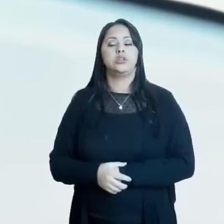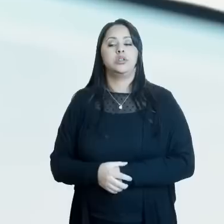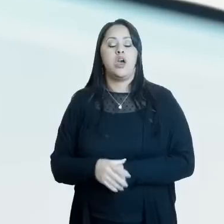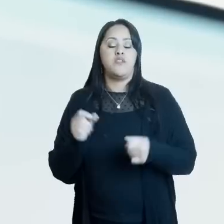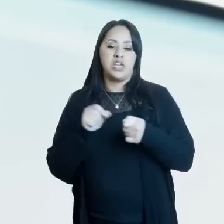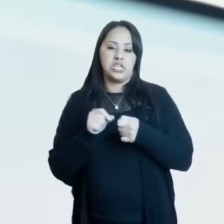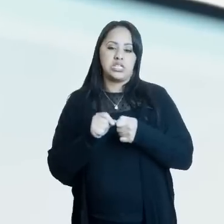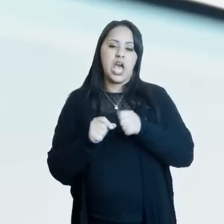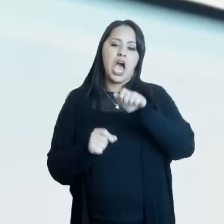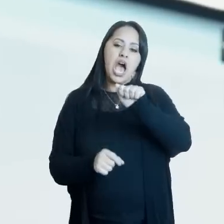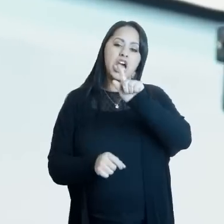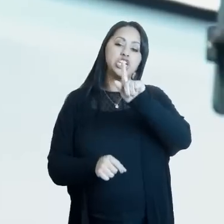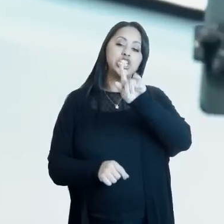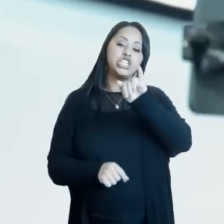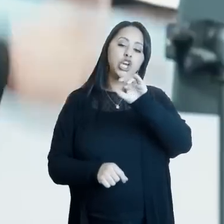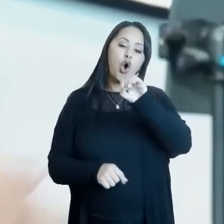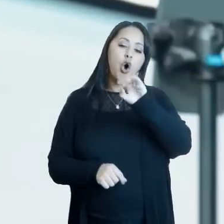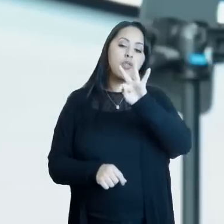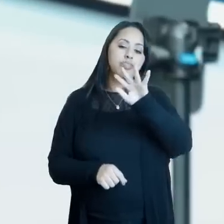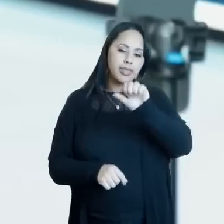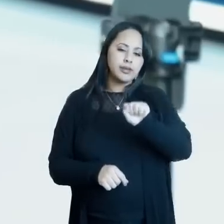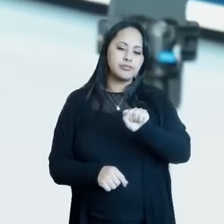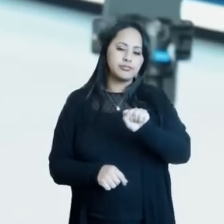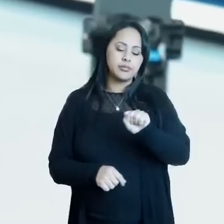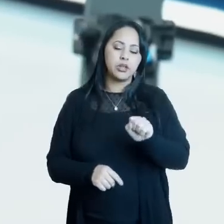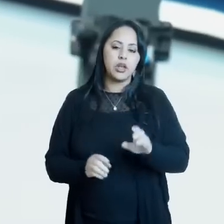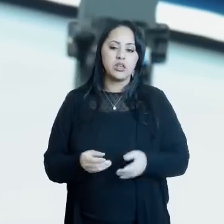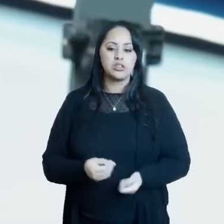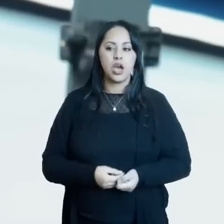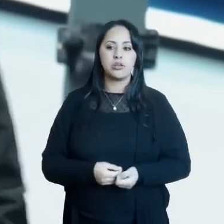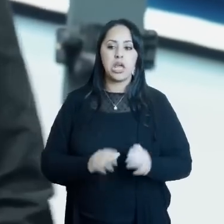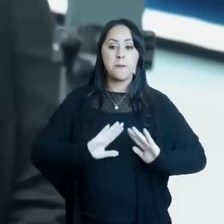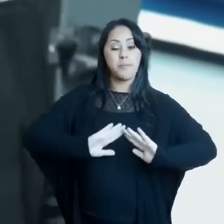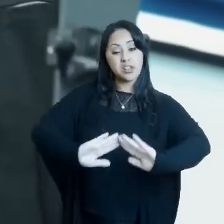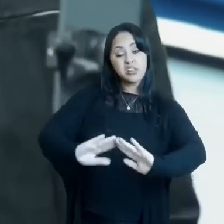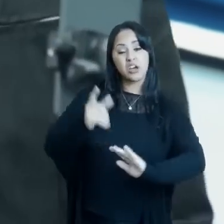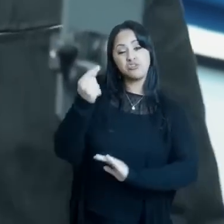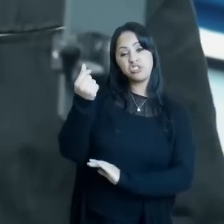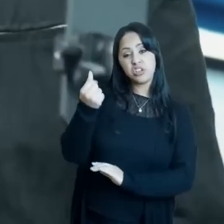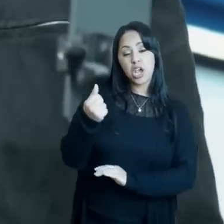tá? Emprestar dinheiro com juros abusivos, ou